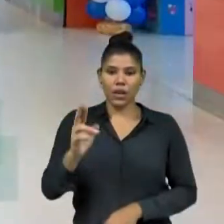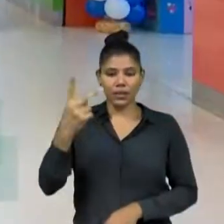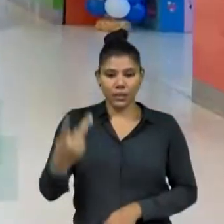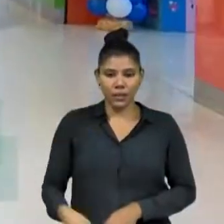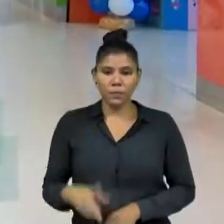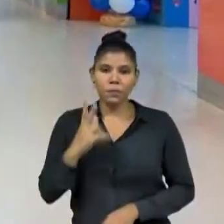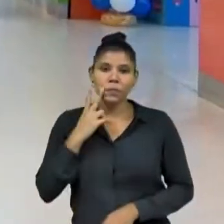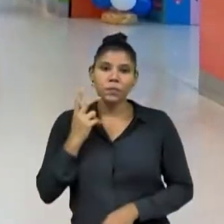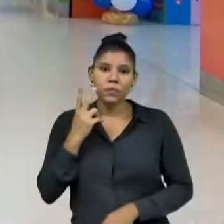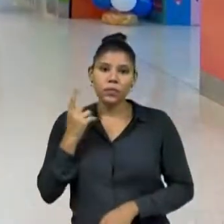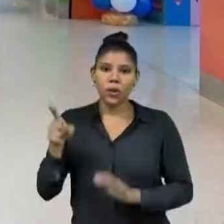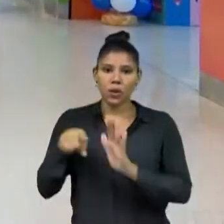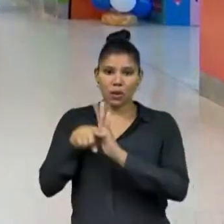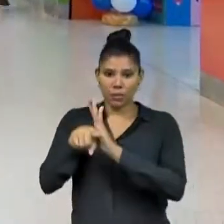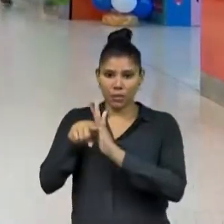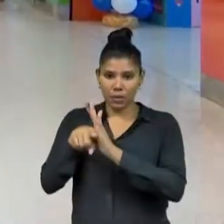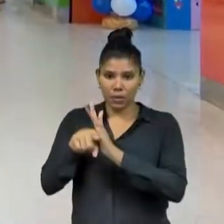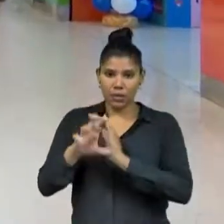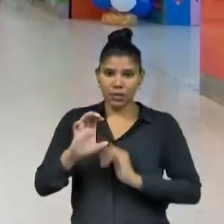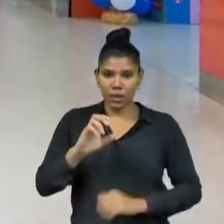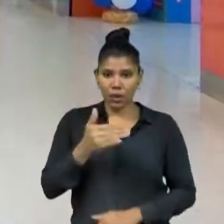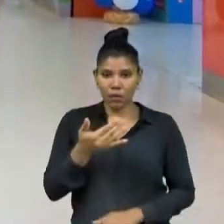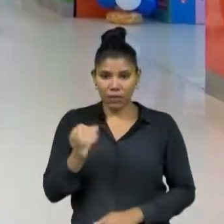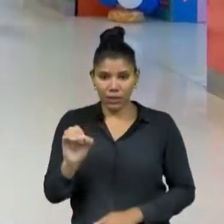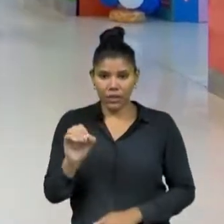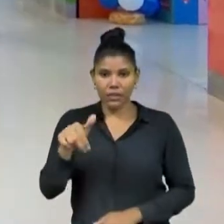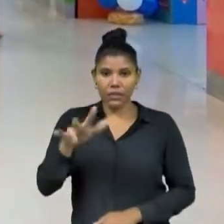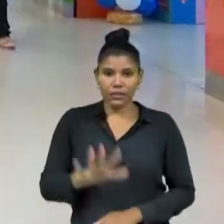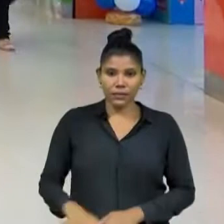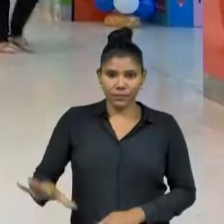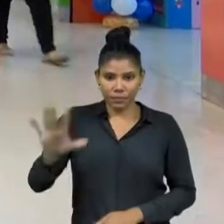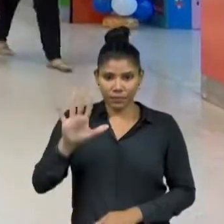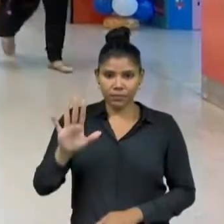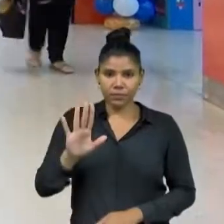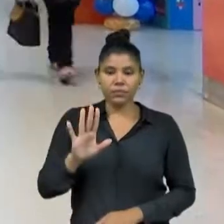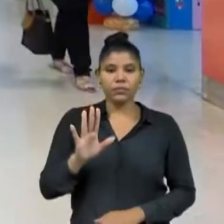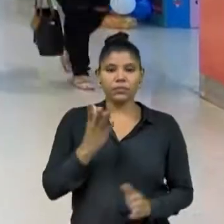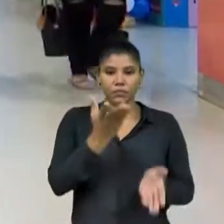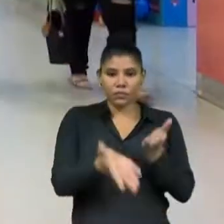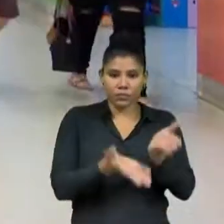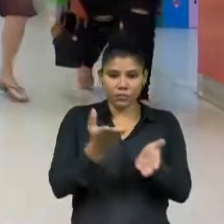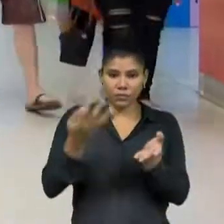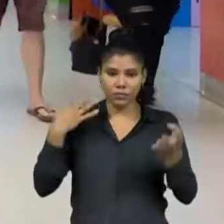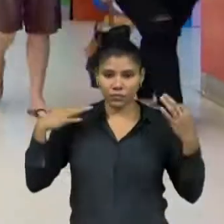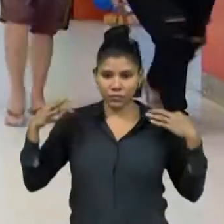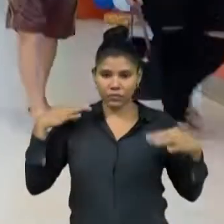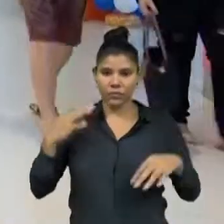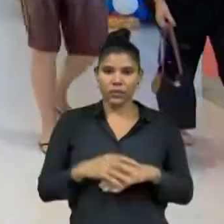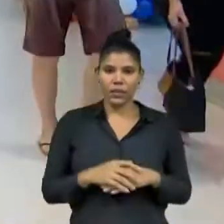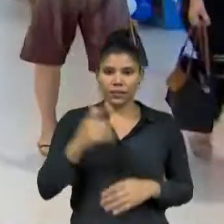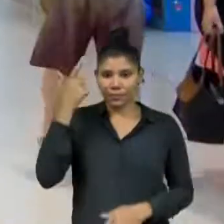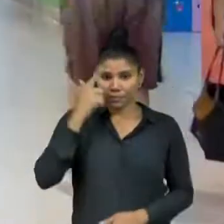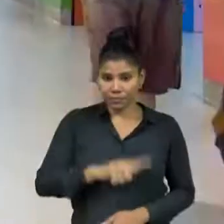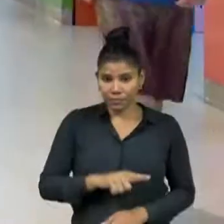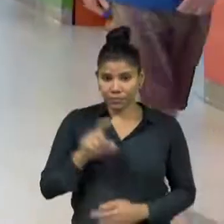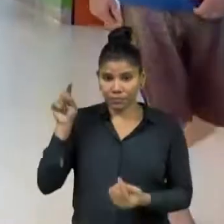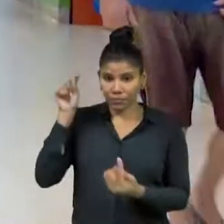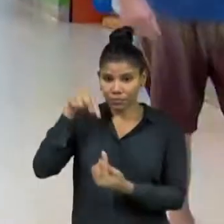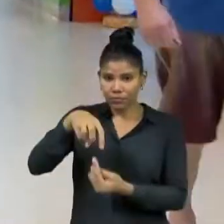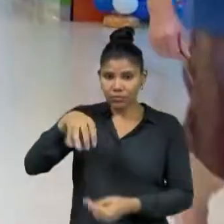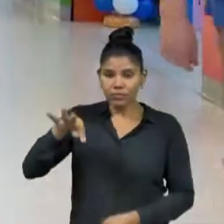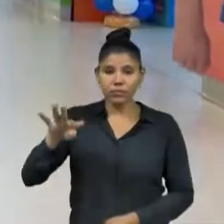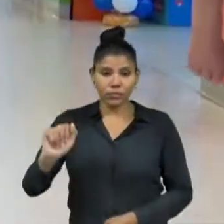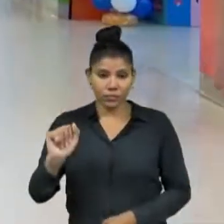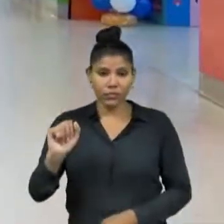com a pesquisa da Confederação Nacional dos Bens, Serviço e Turismo. Para chegar nessa meta, os shoppings do estado